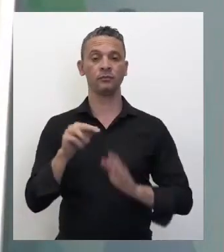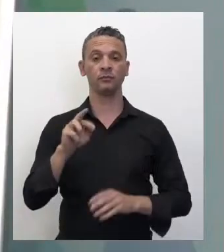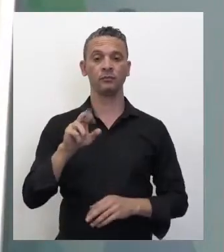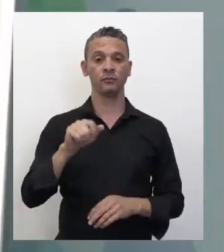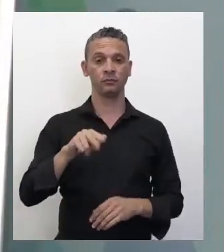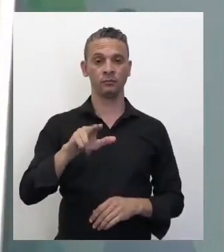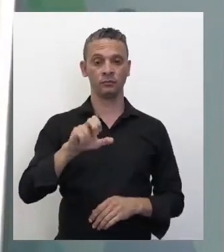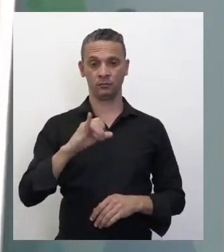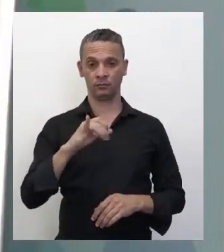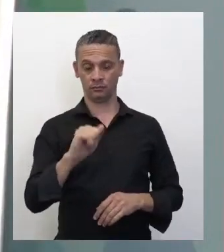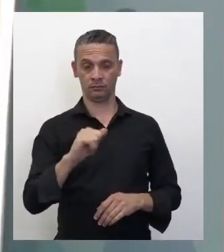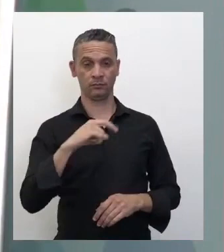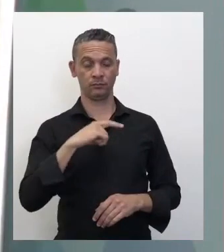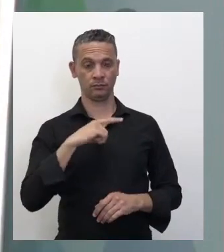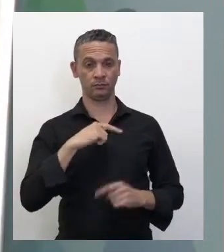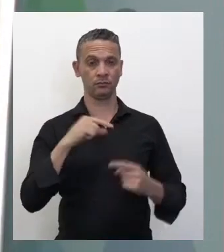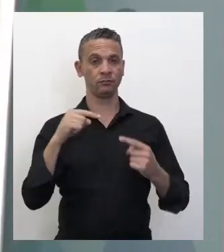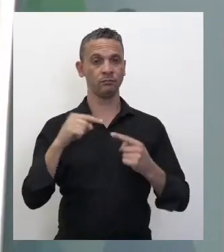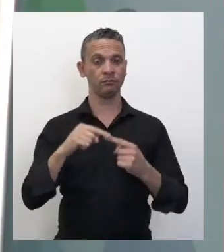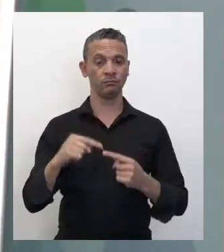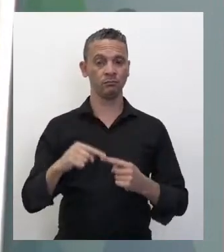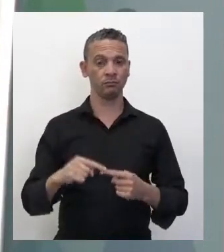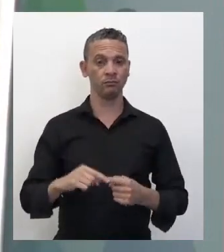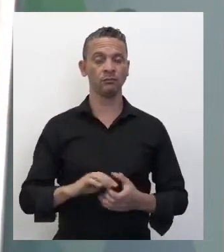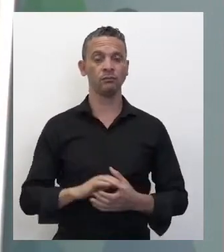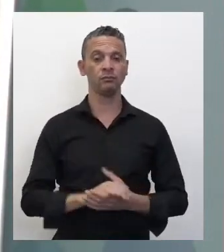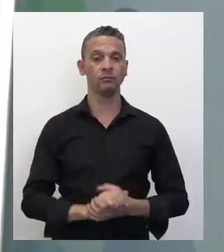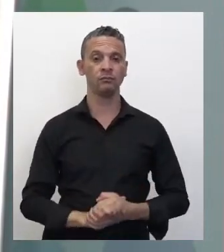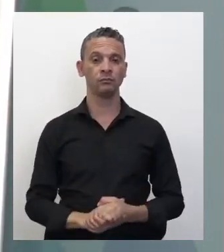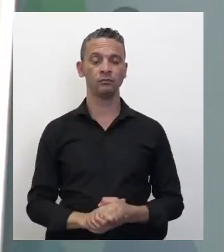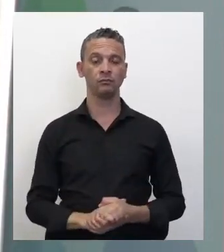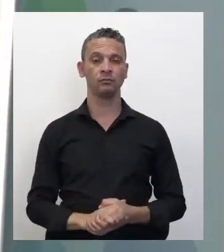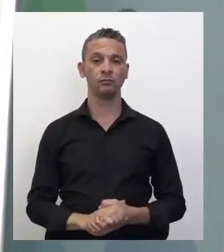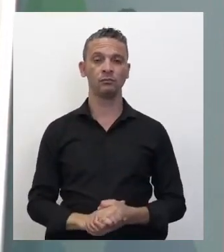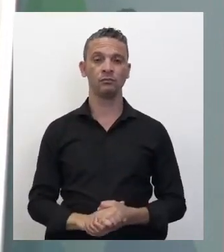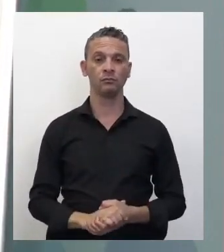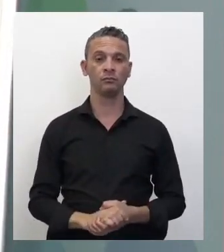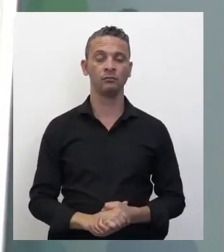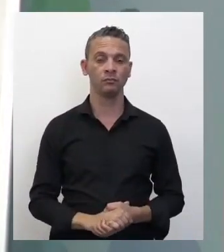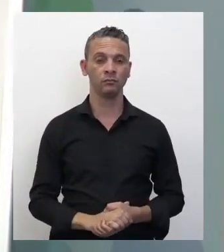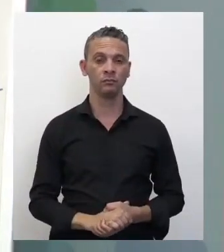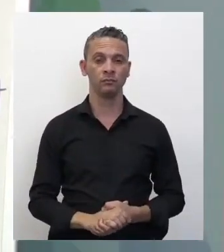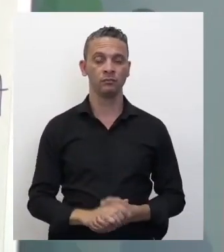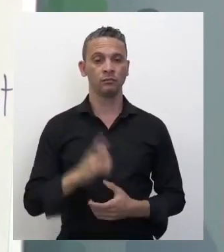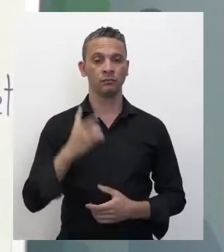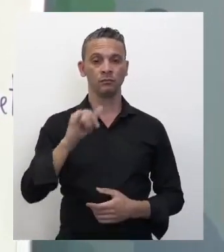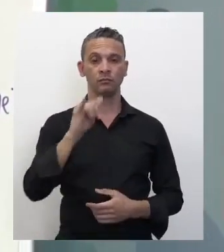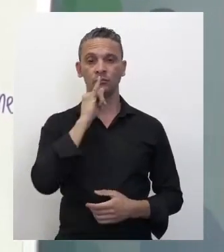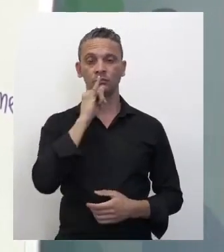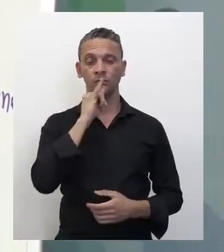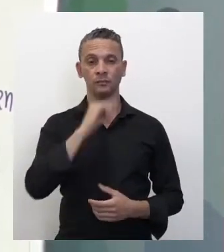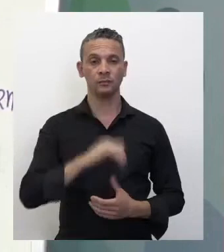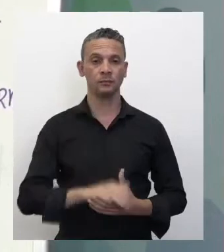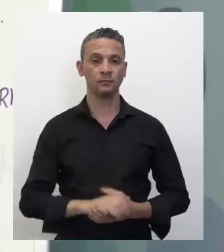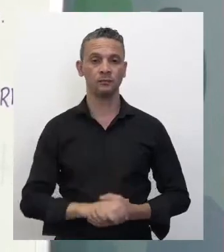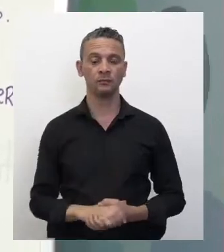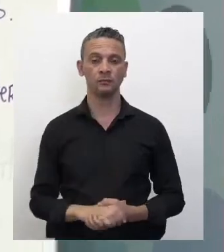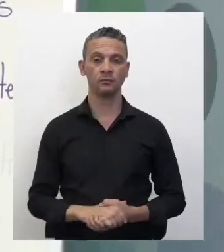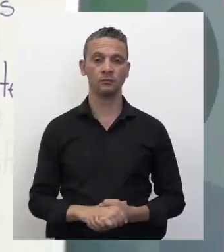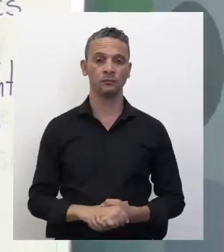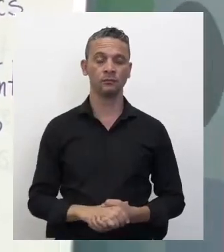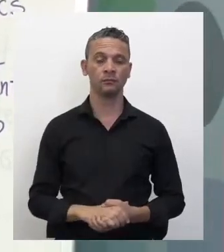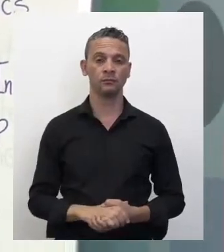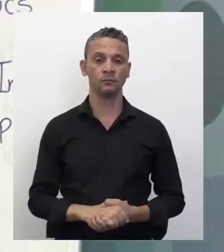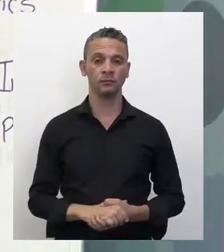os advérbios de frequência, eles aparecem aí em sentenças no Simple Present. Um outro exemplo aqui, they never buy